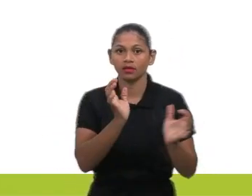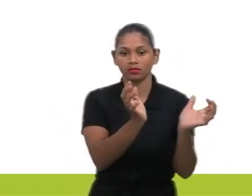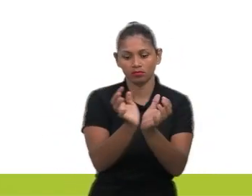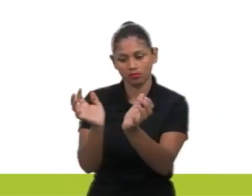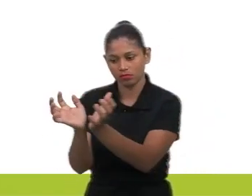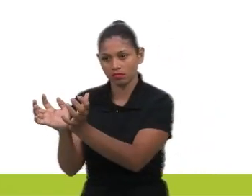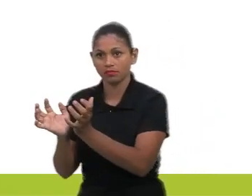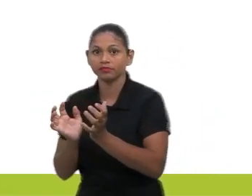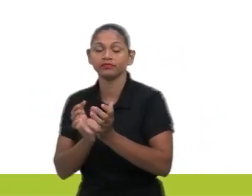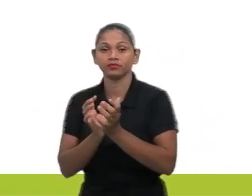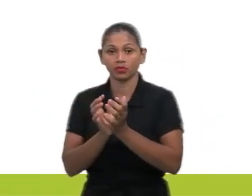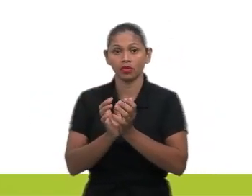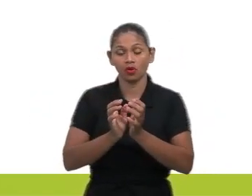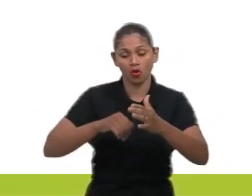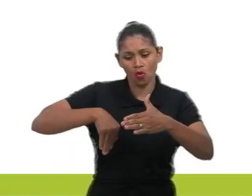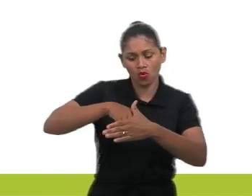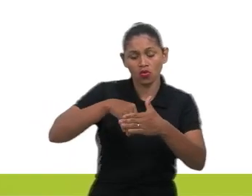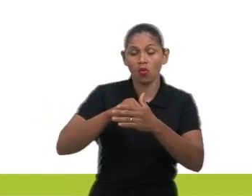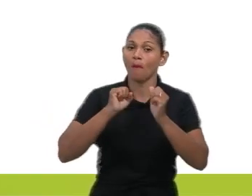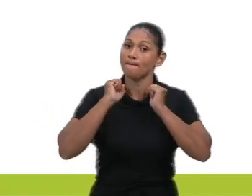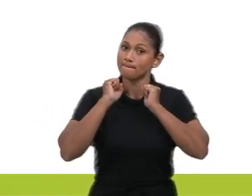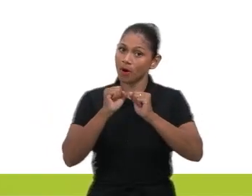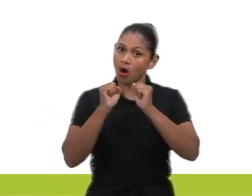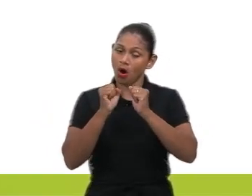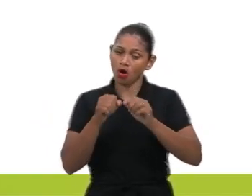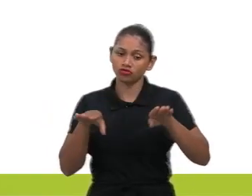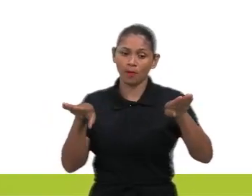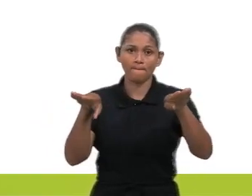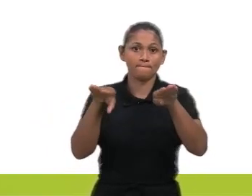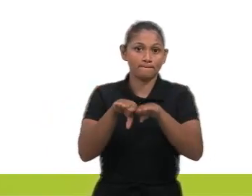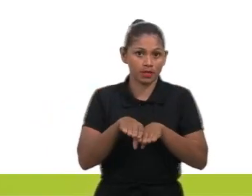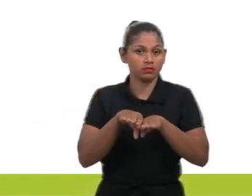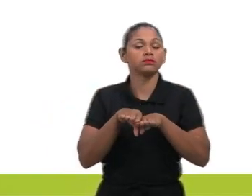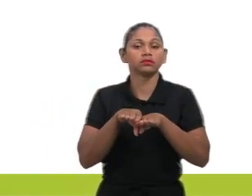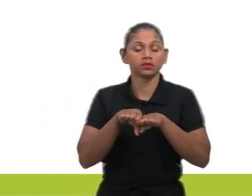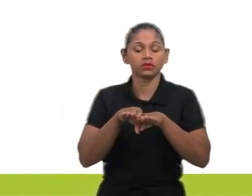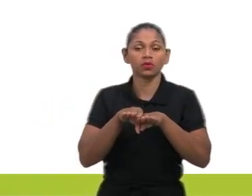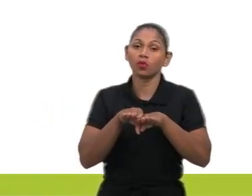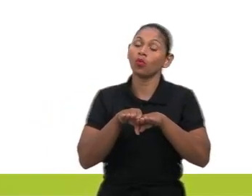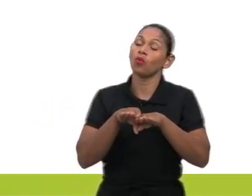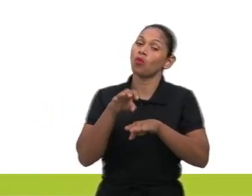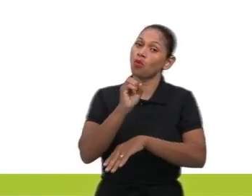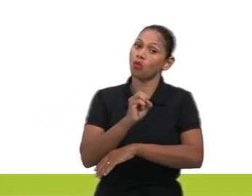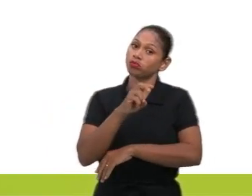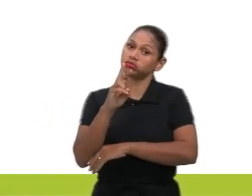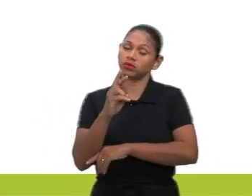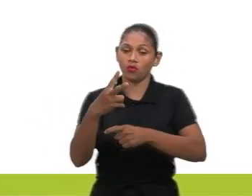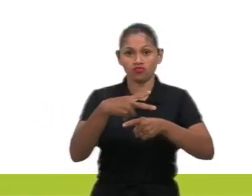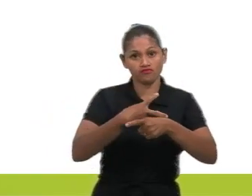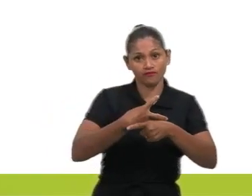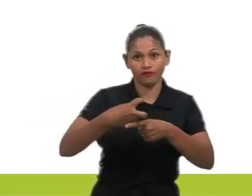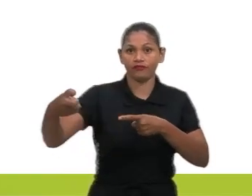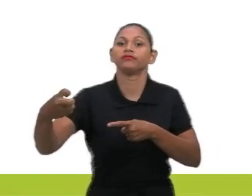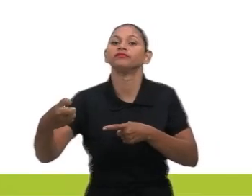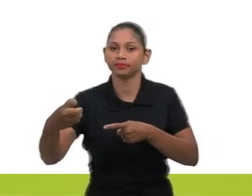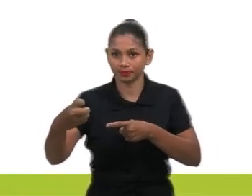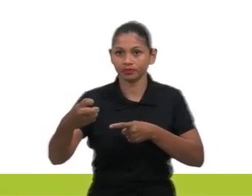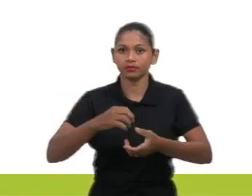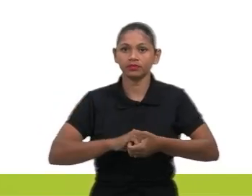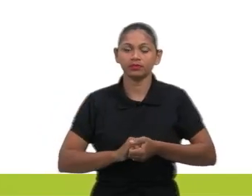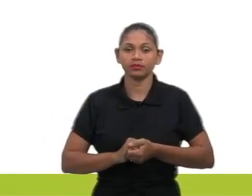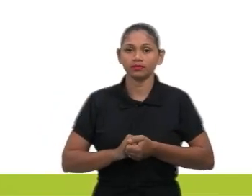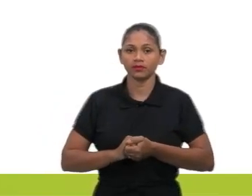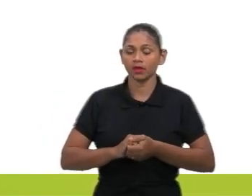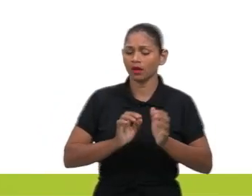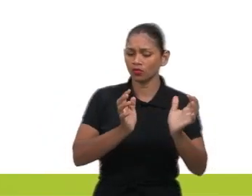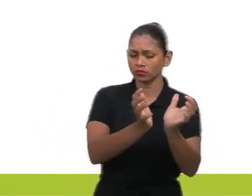jogo pode terminar empatado ou haver um vencedor. Sabendo-se que, nesse campeonato, ocorreram 126